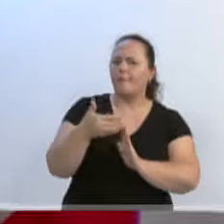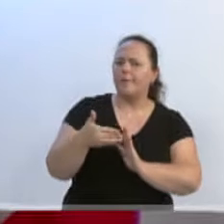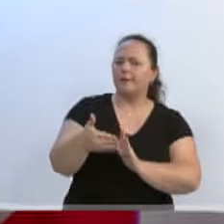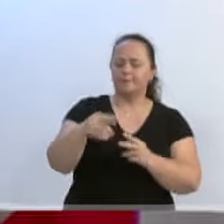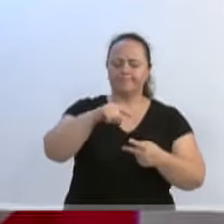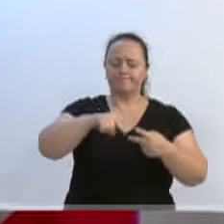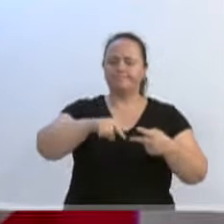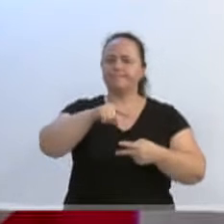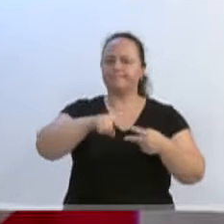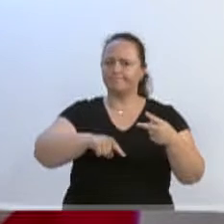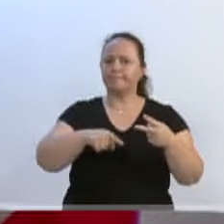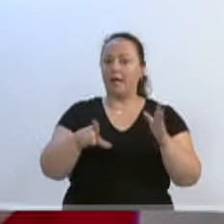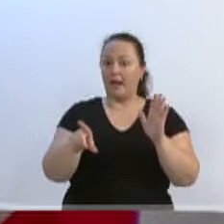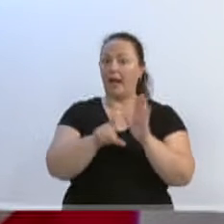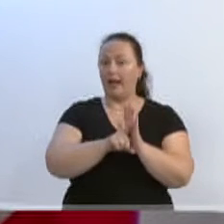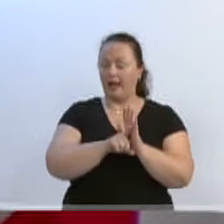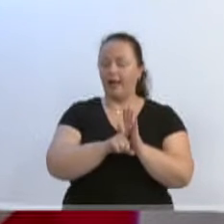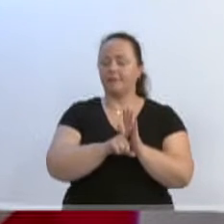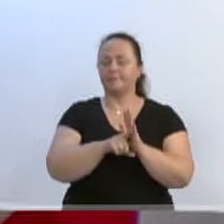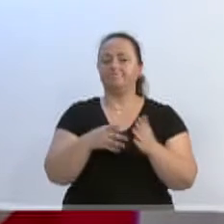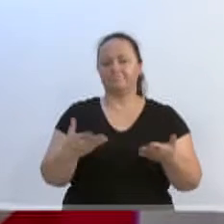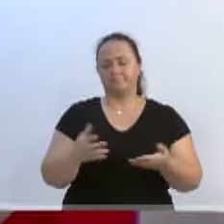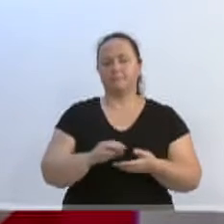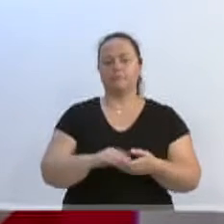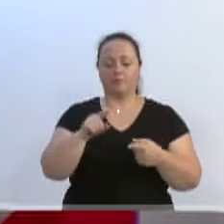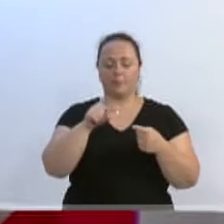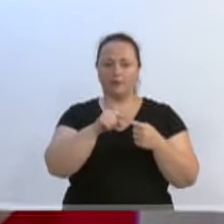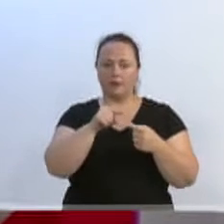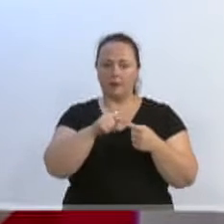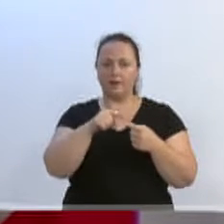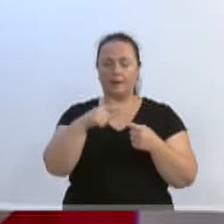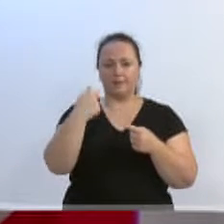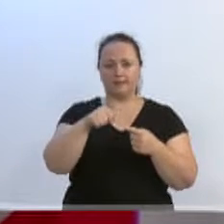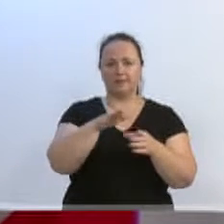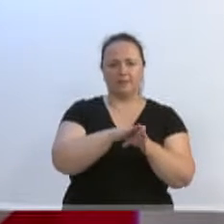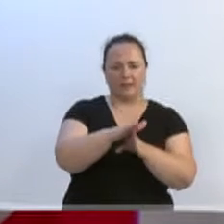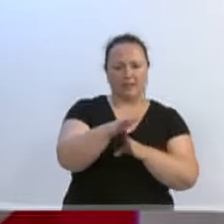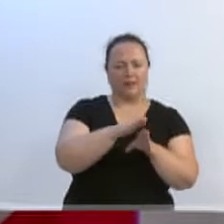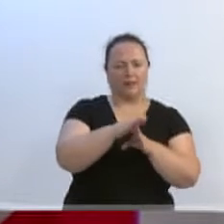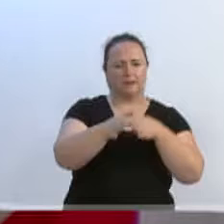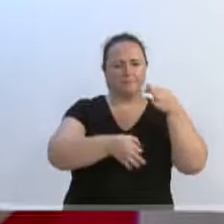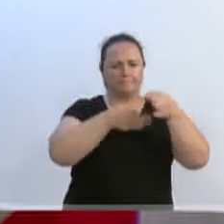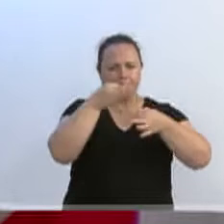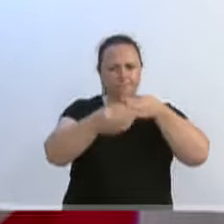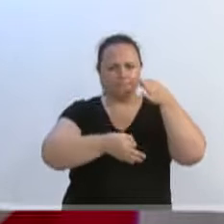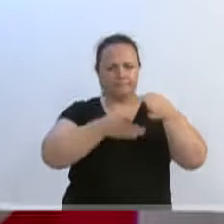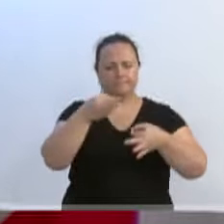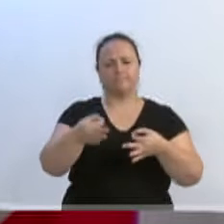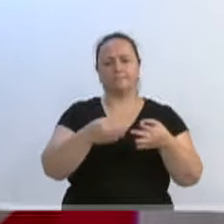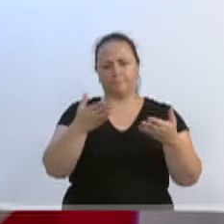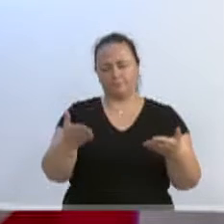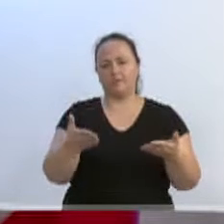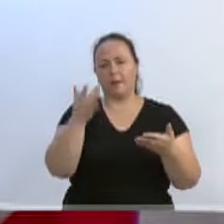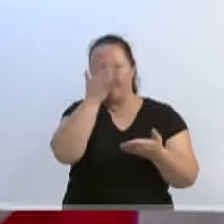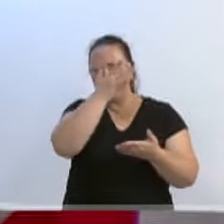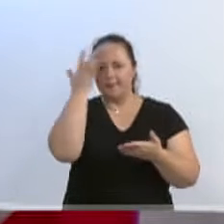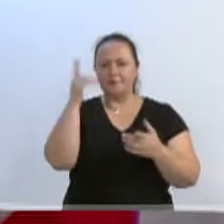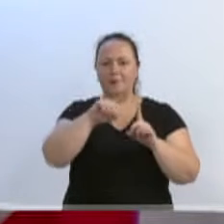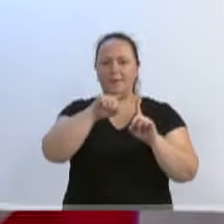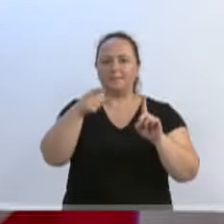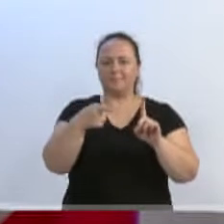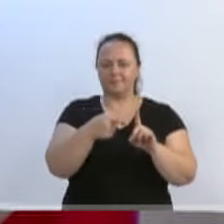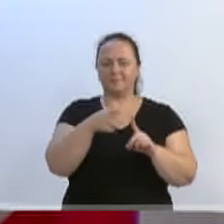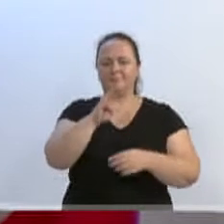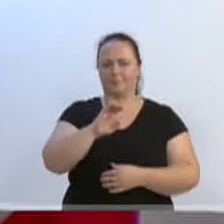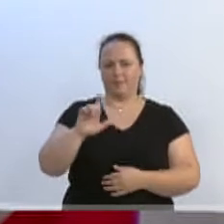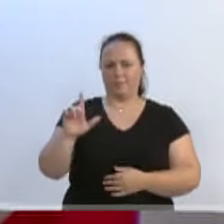ser uma deve ser orientada e comentada nas nossas gestantes na cidade de blumenau